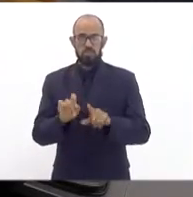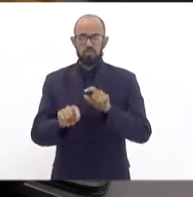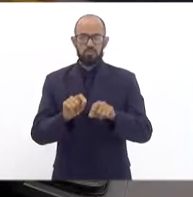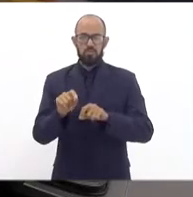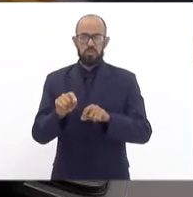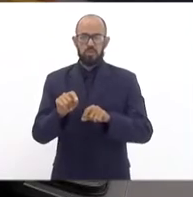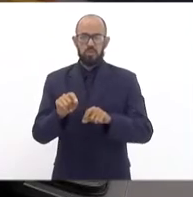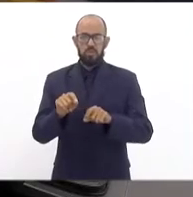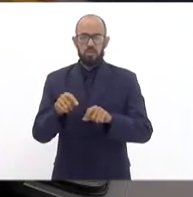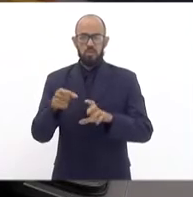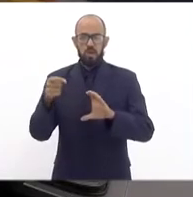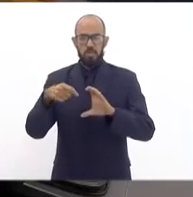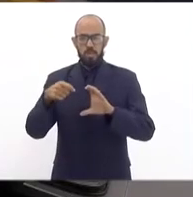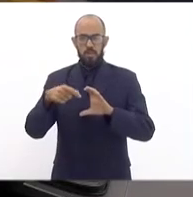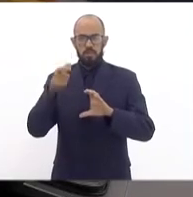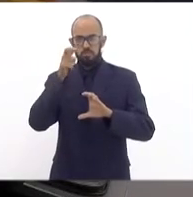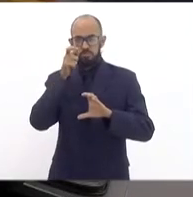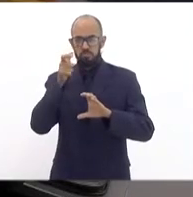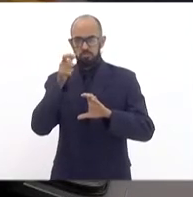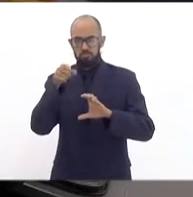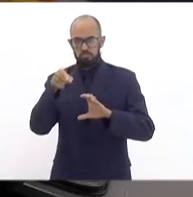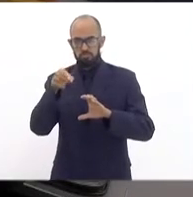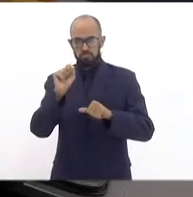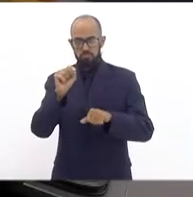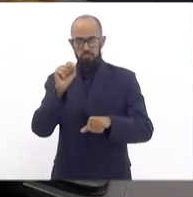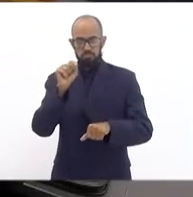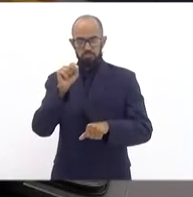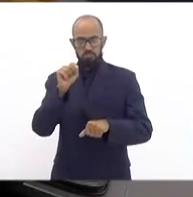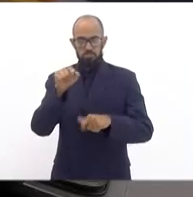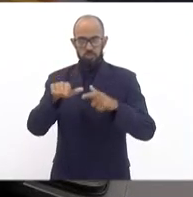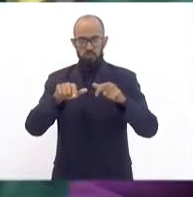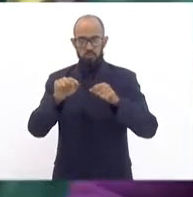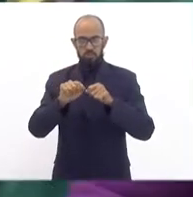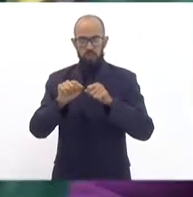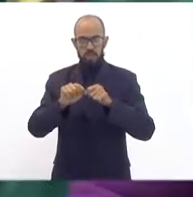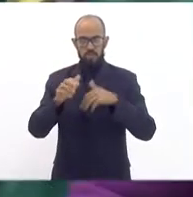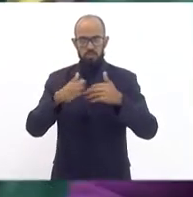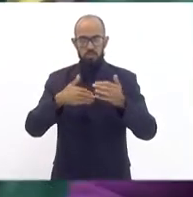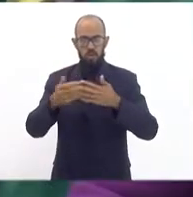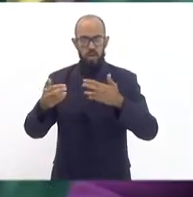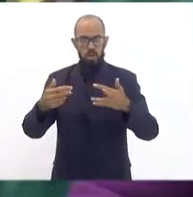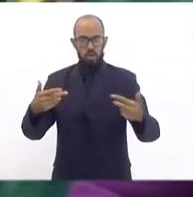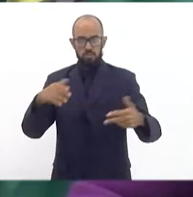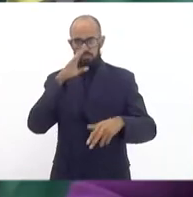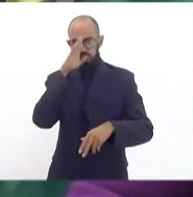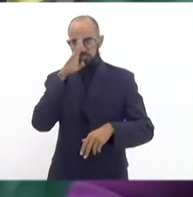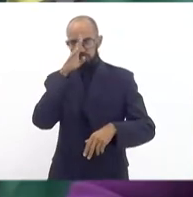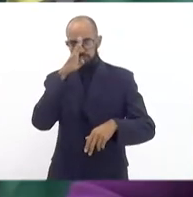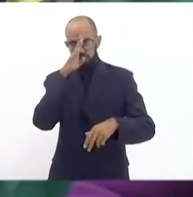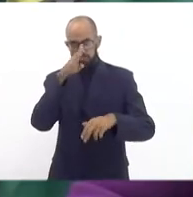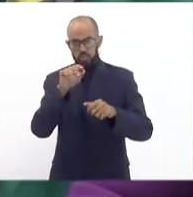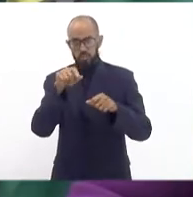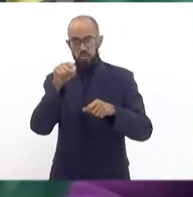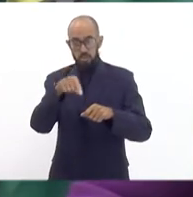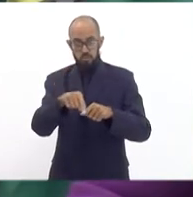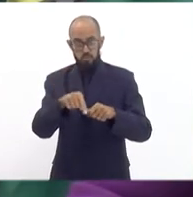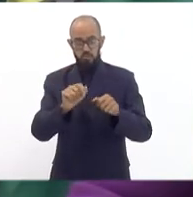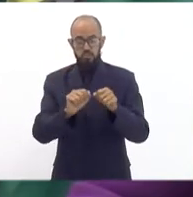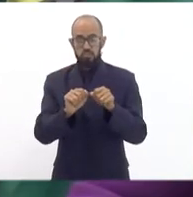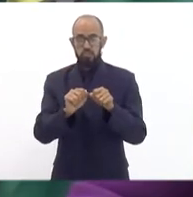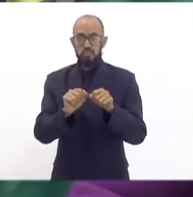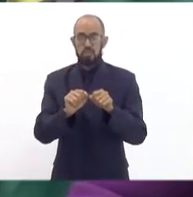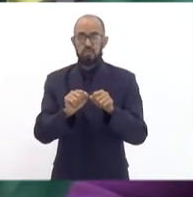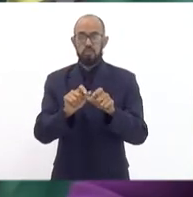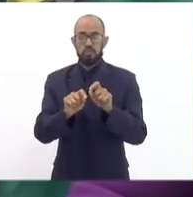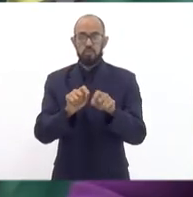capital põe o olho grande em cima, toma conta e faz o que quer e entende. Isto chegou,